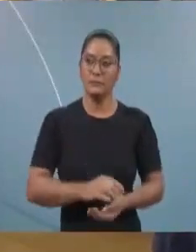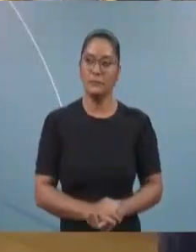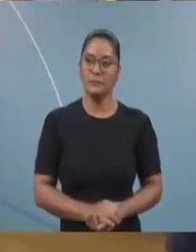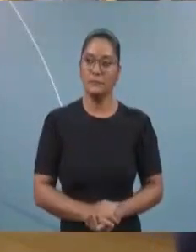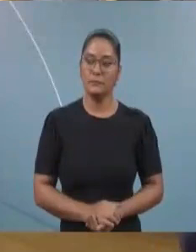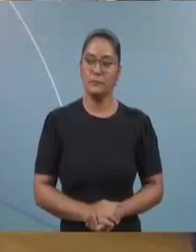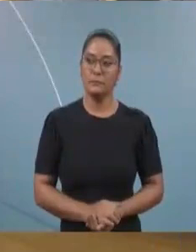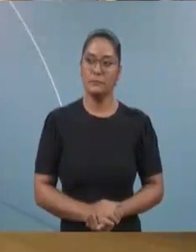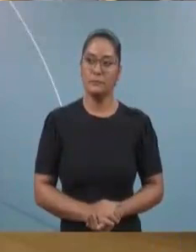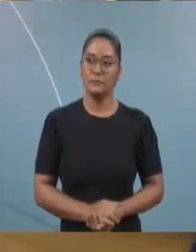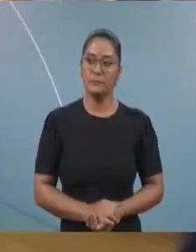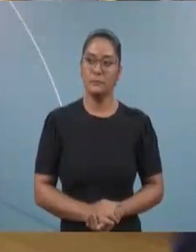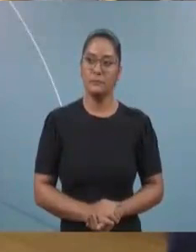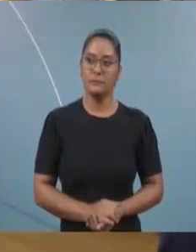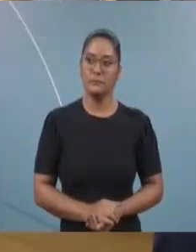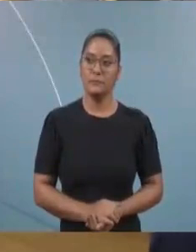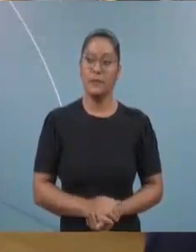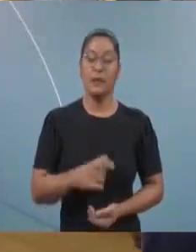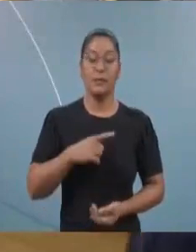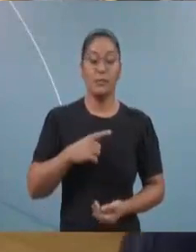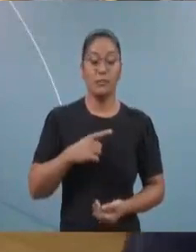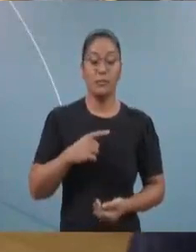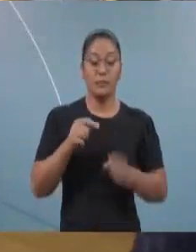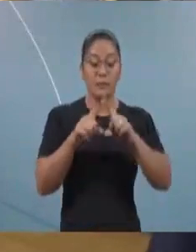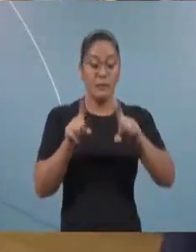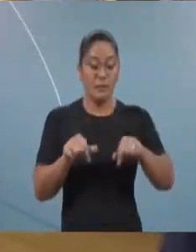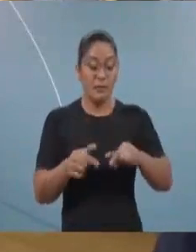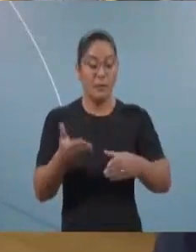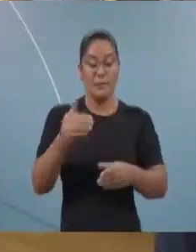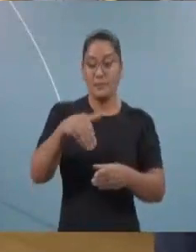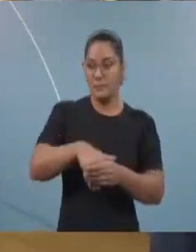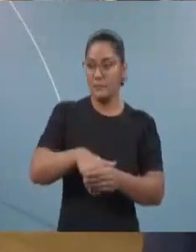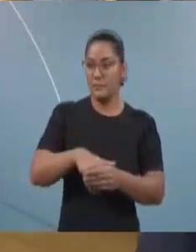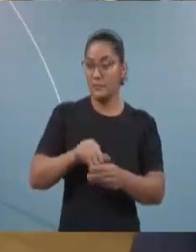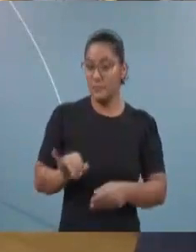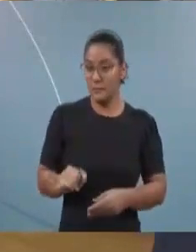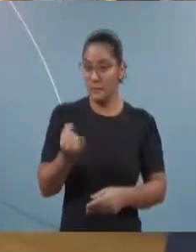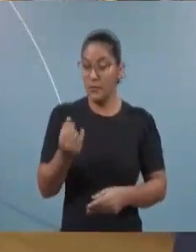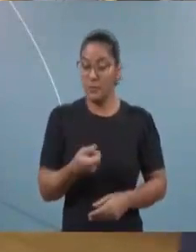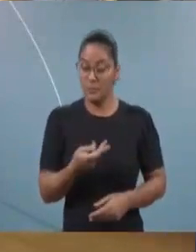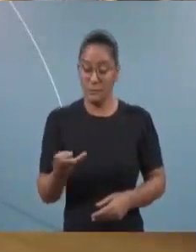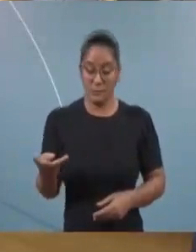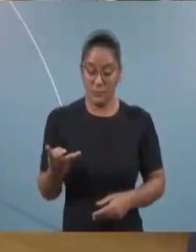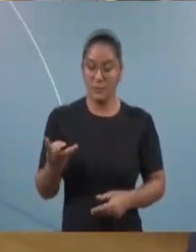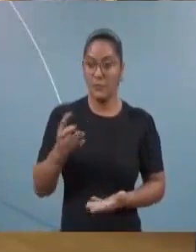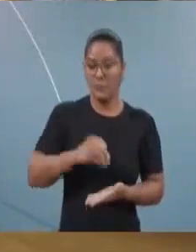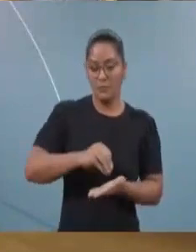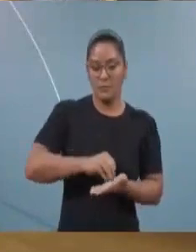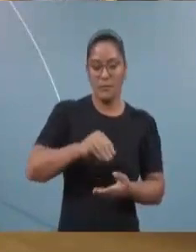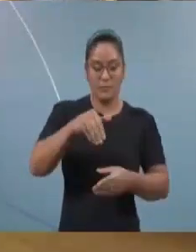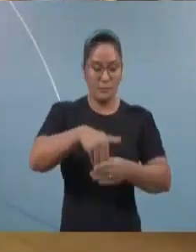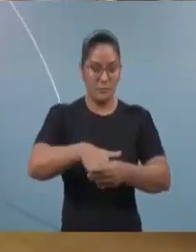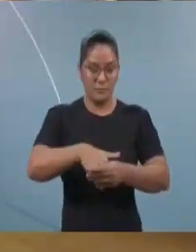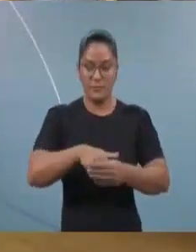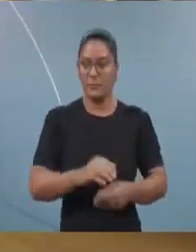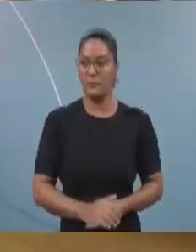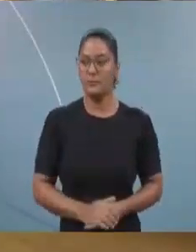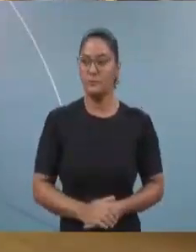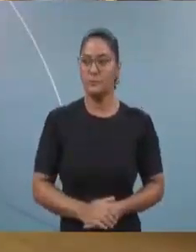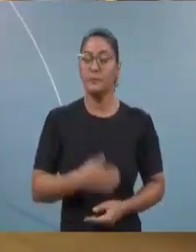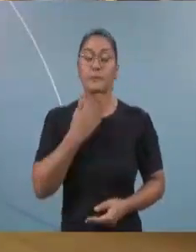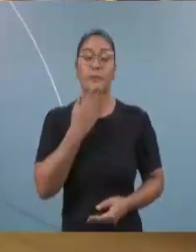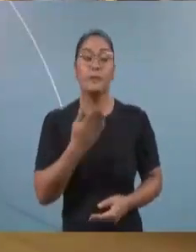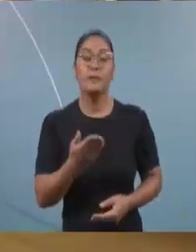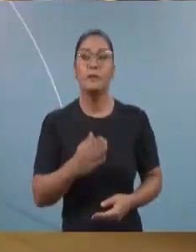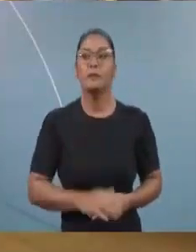vossa excelência que nós temos matéria para votar E aí aproveitar que nós temos có para colocar essas matérias em votação e pedir aos